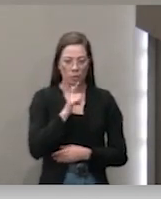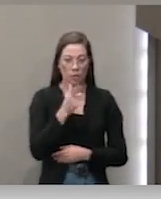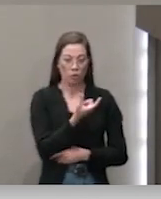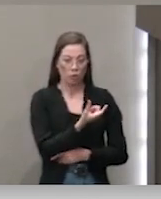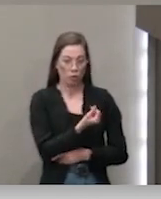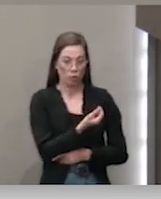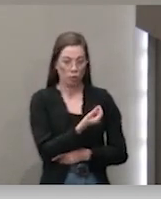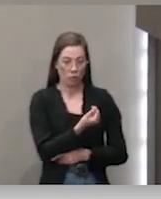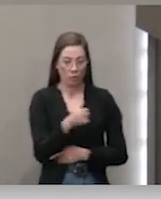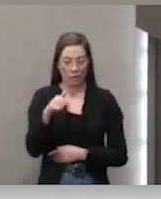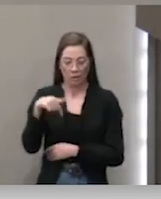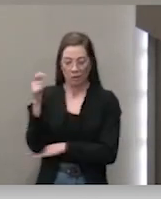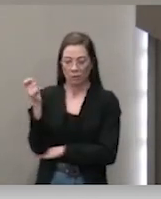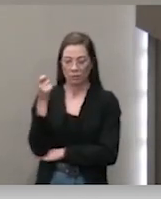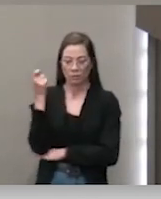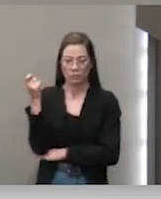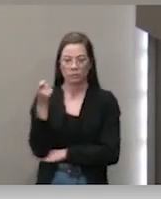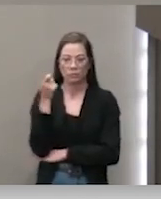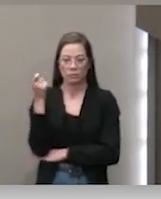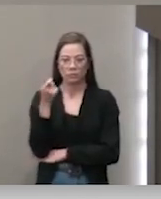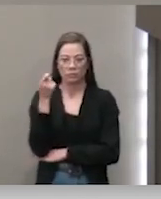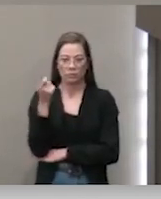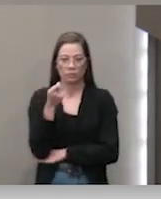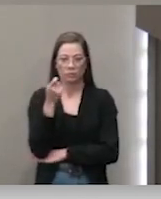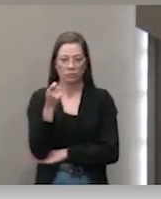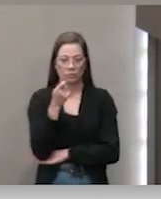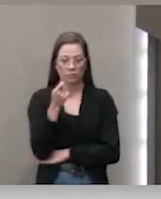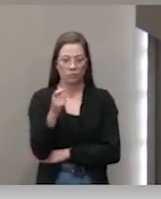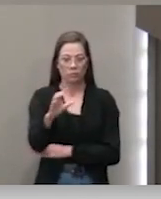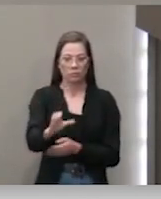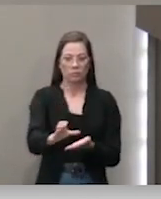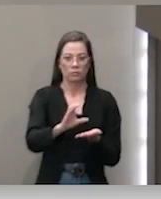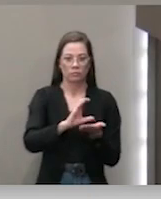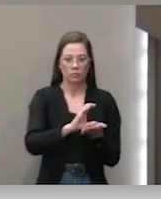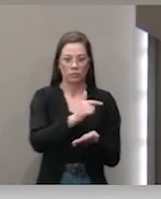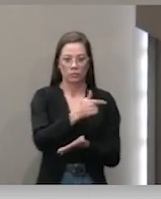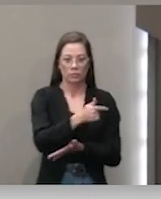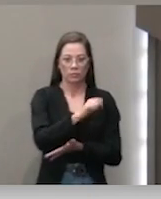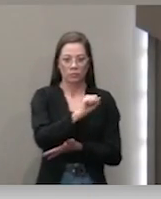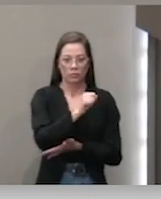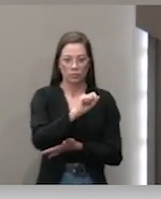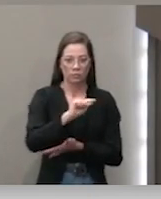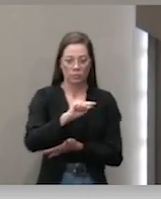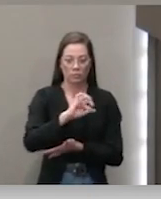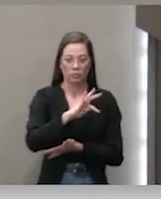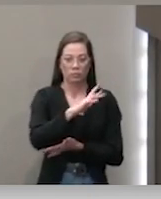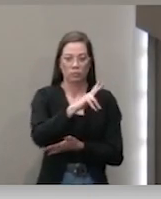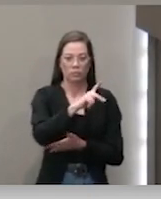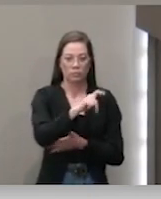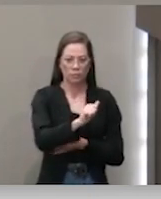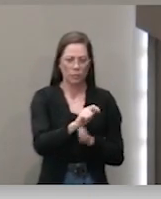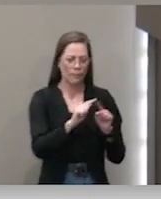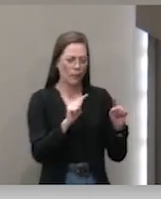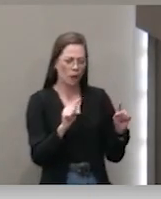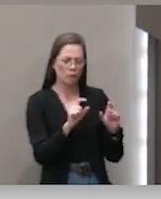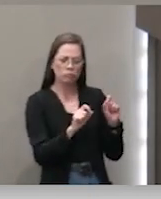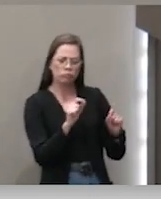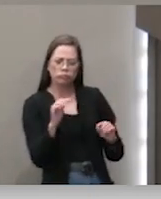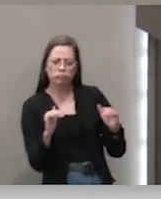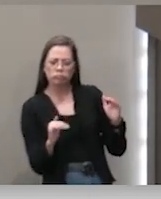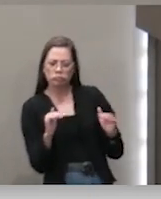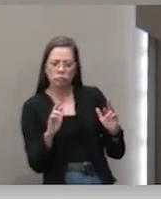Enquanto o Rio Grande do Sul vai receber 78 milhões. Só que